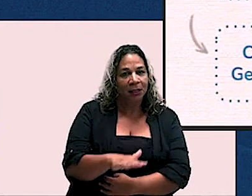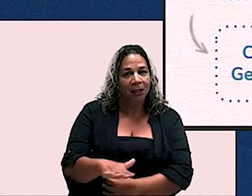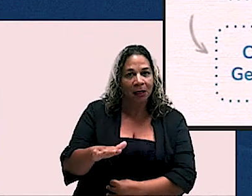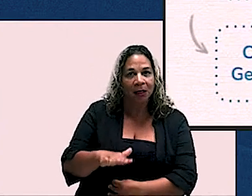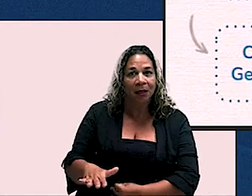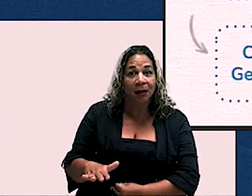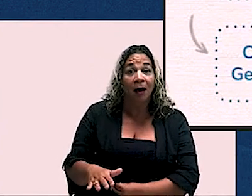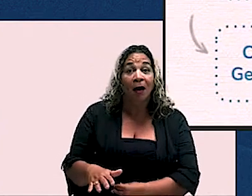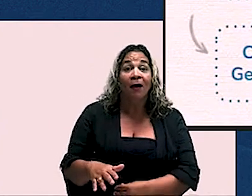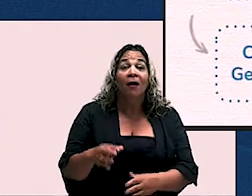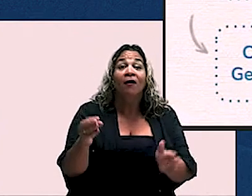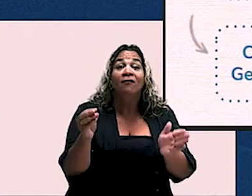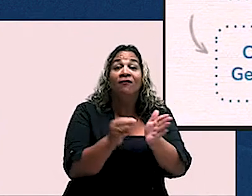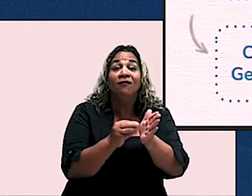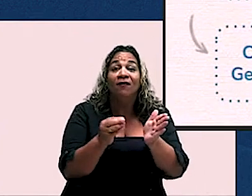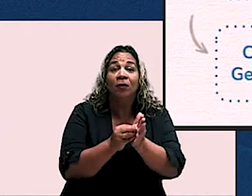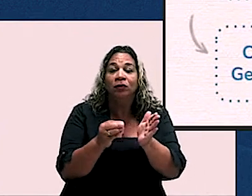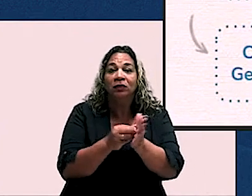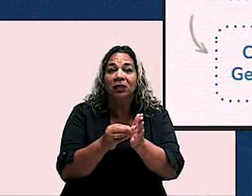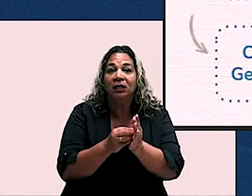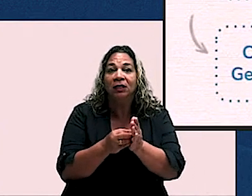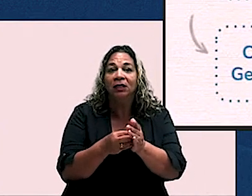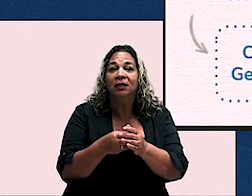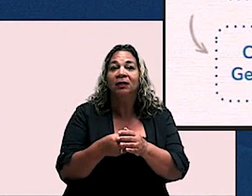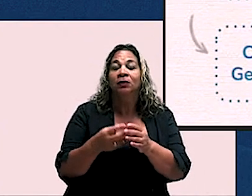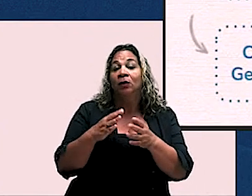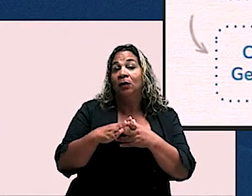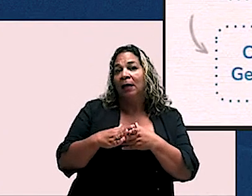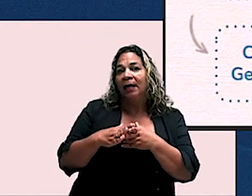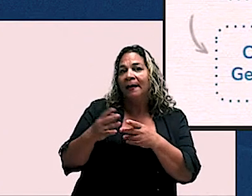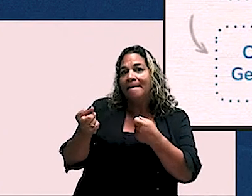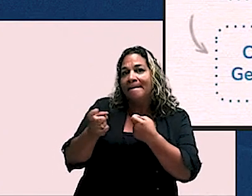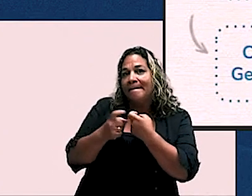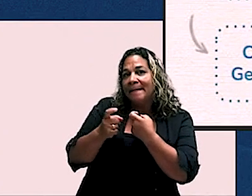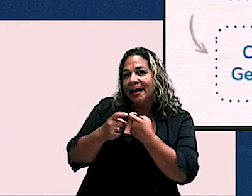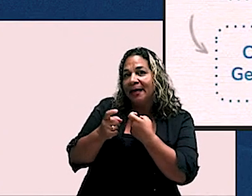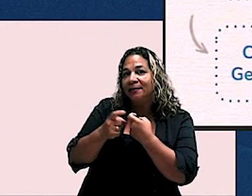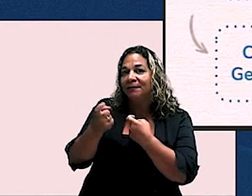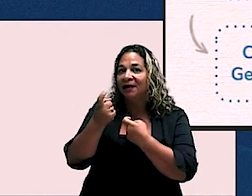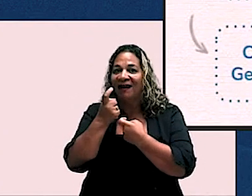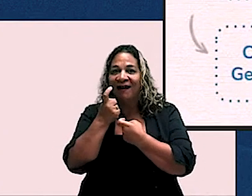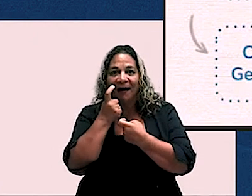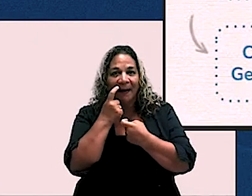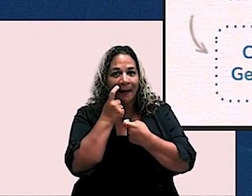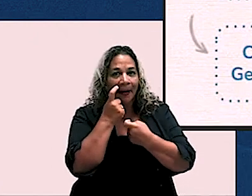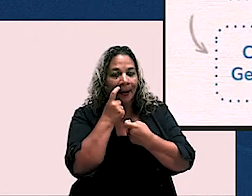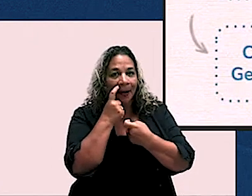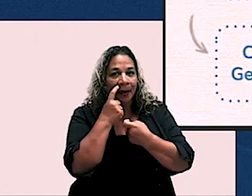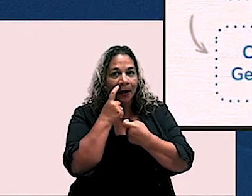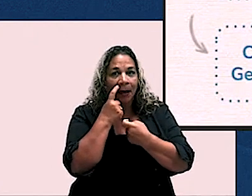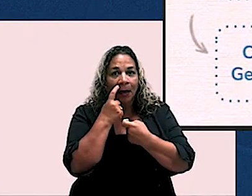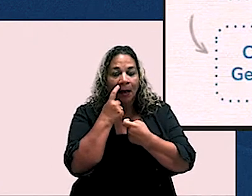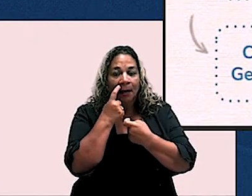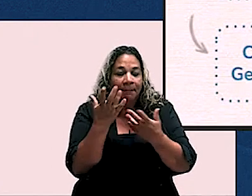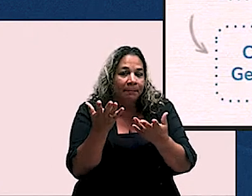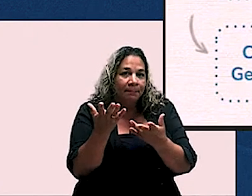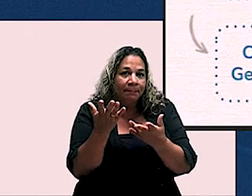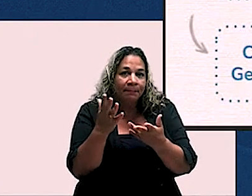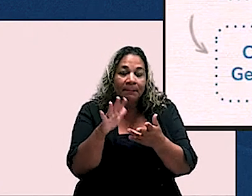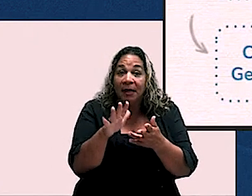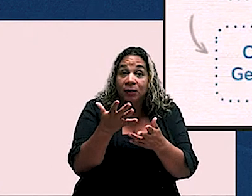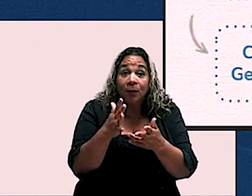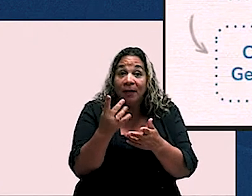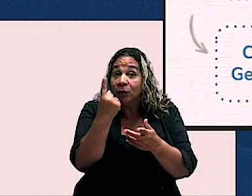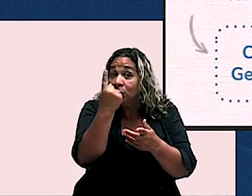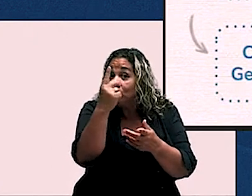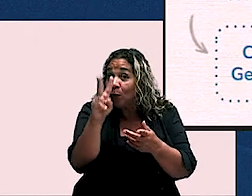crianças até os 2 anos, né? Então o Ministério da Saúde preconiza que seja durante o primeiro ano realizado pelo menos uma consulta odontológica. Então nós